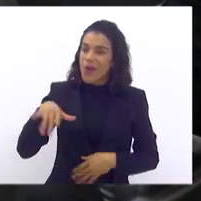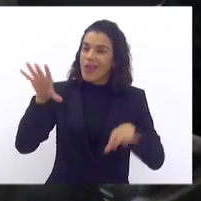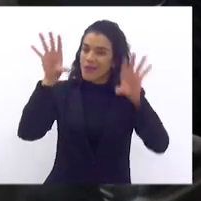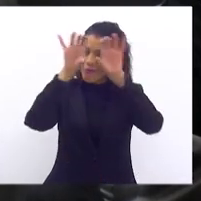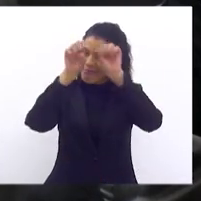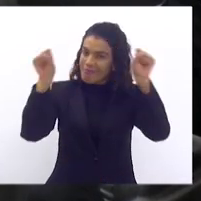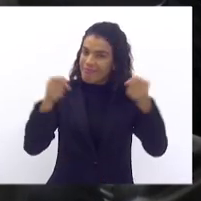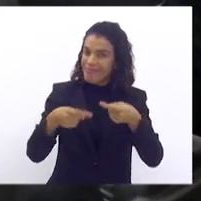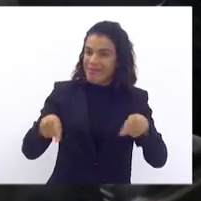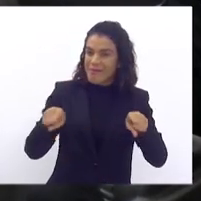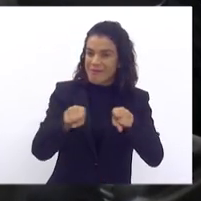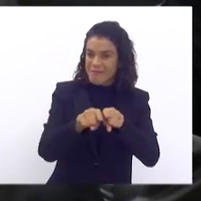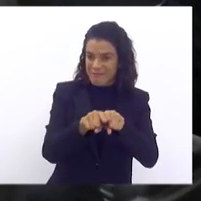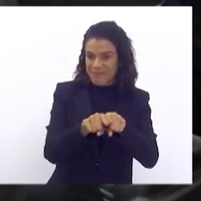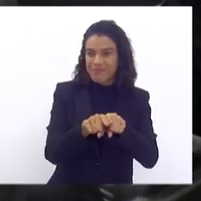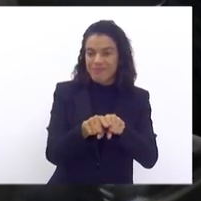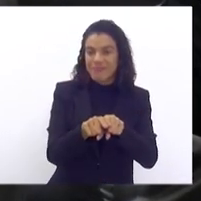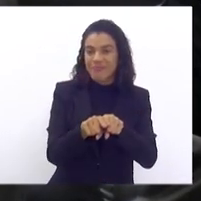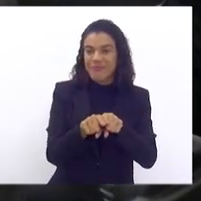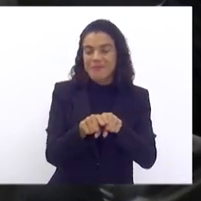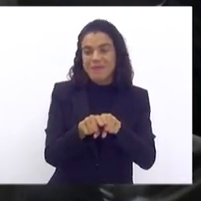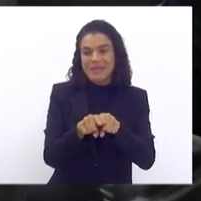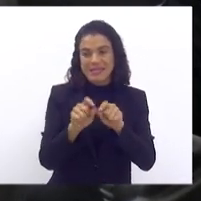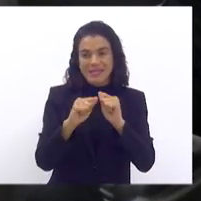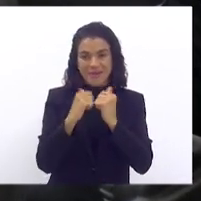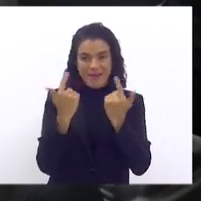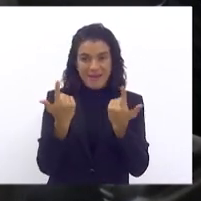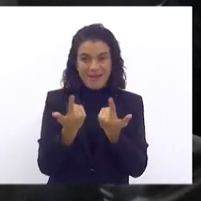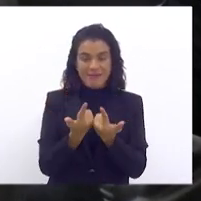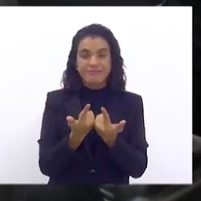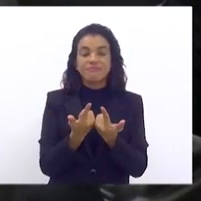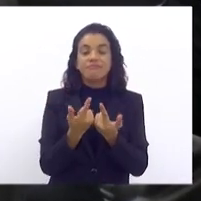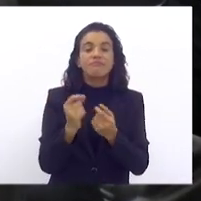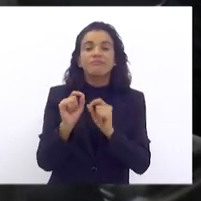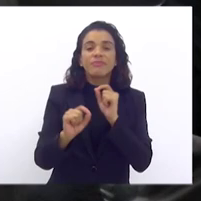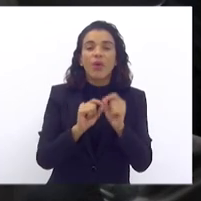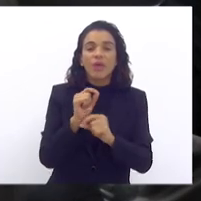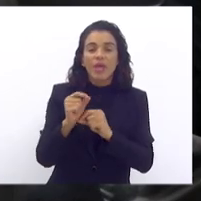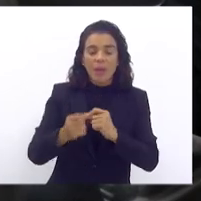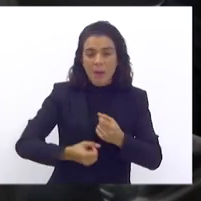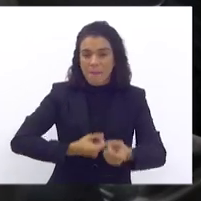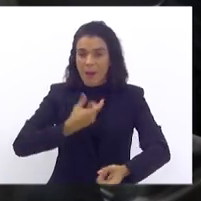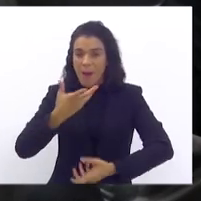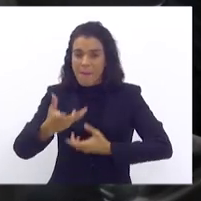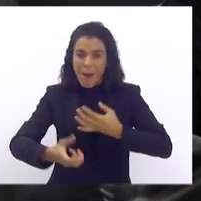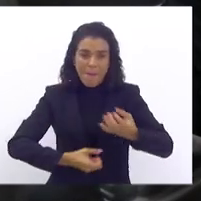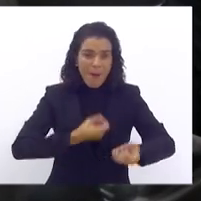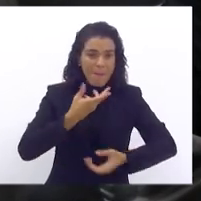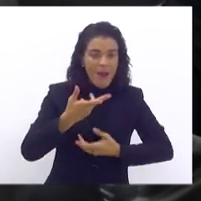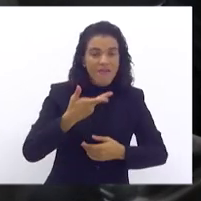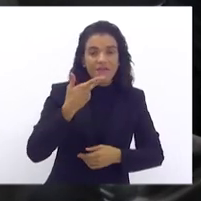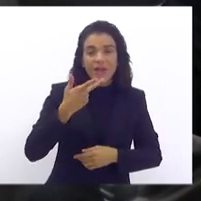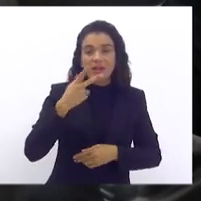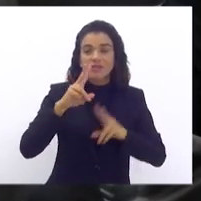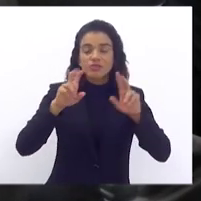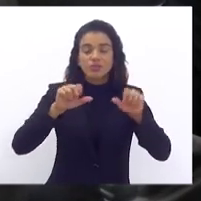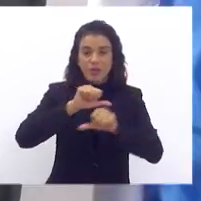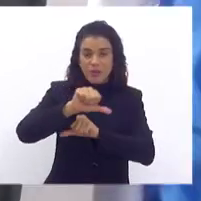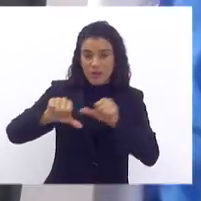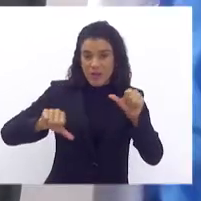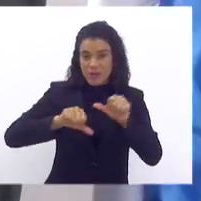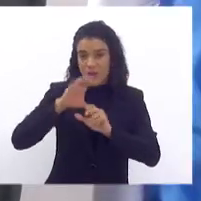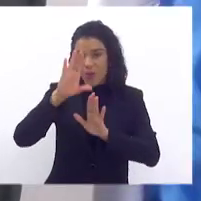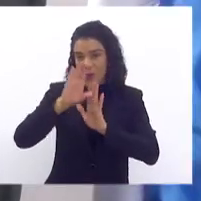em parceria, acho que a deputada estava lá, para se ouvir aí falar sobre alteração ao código